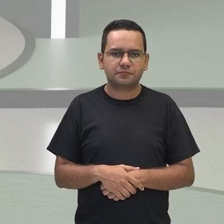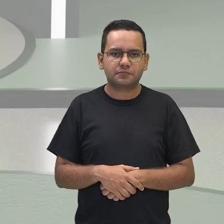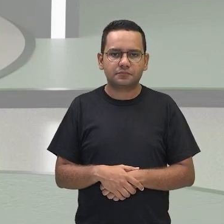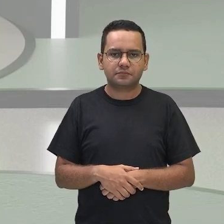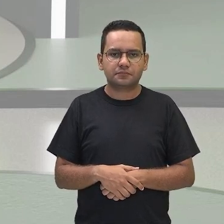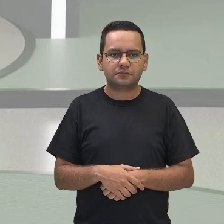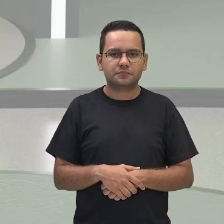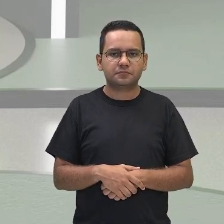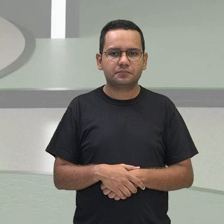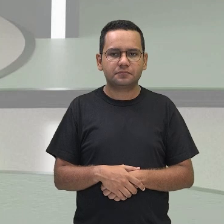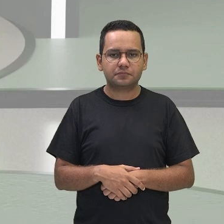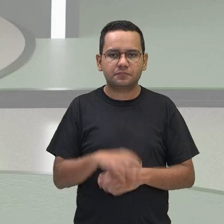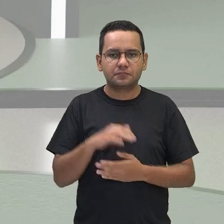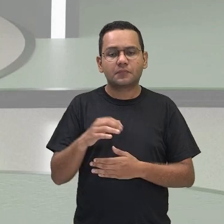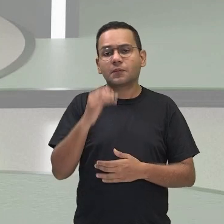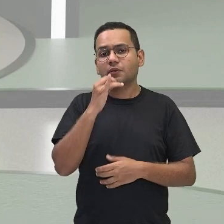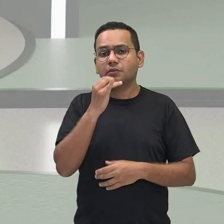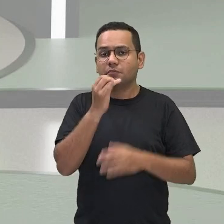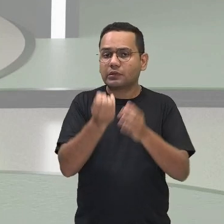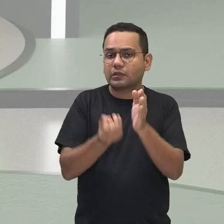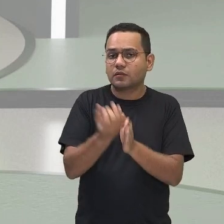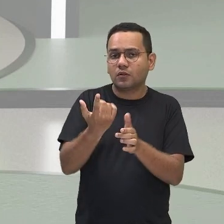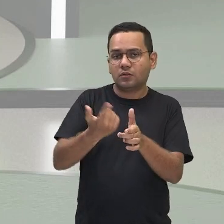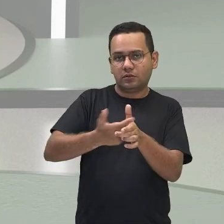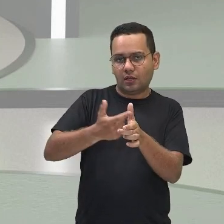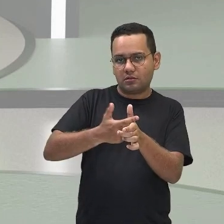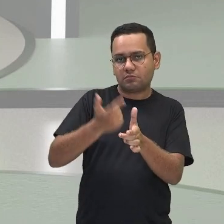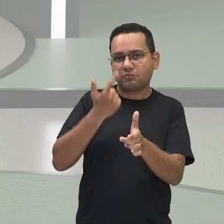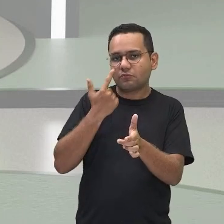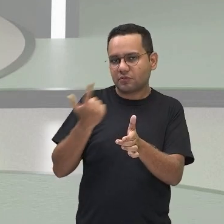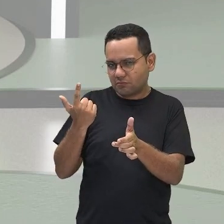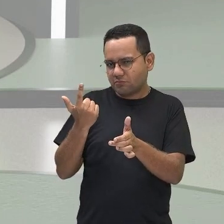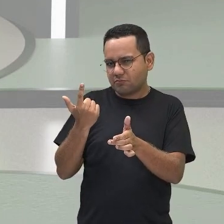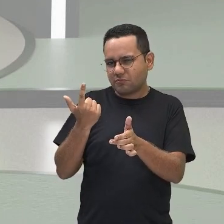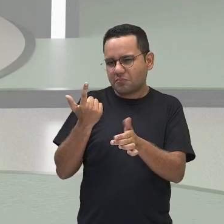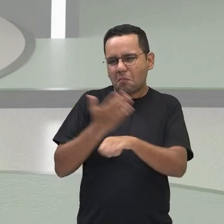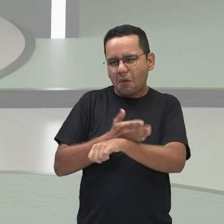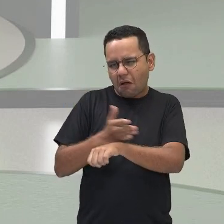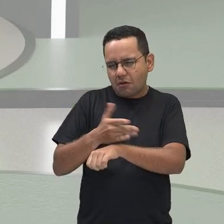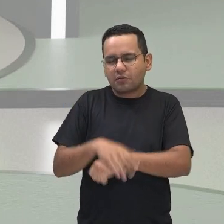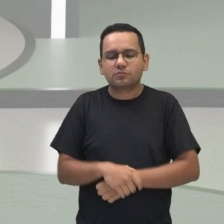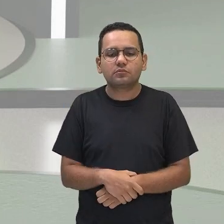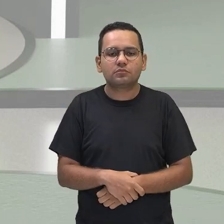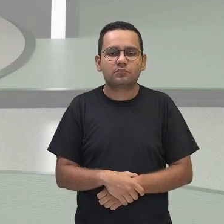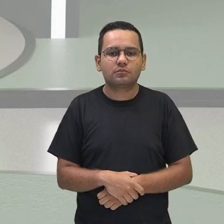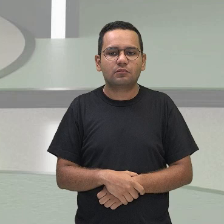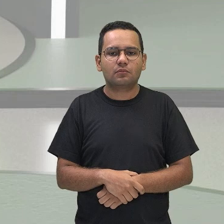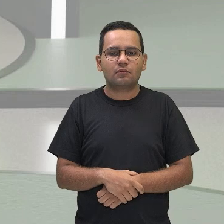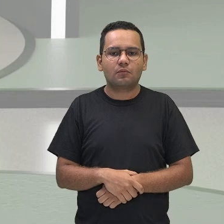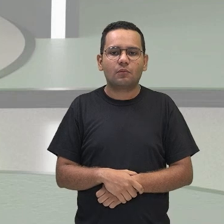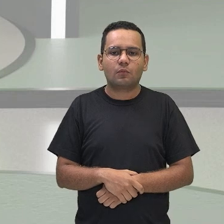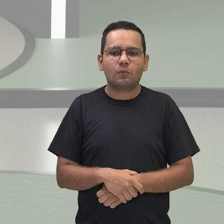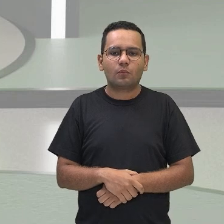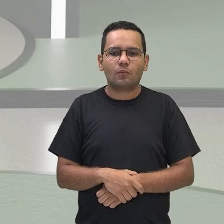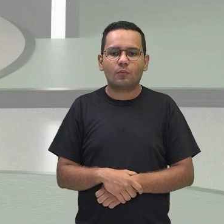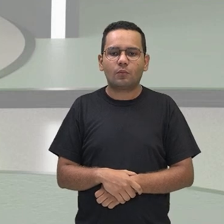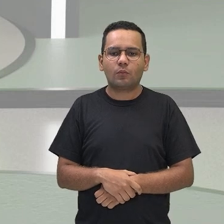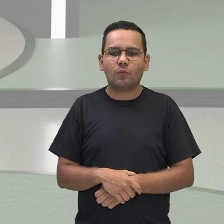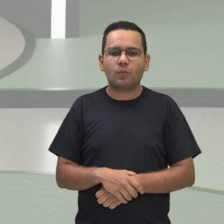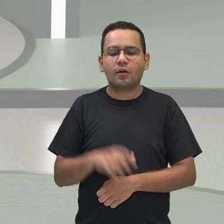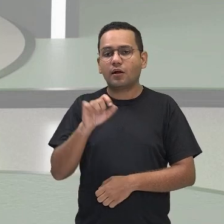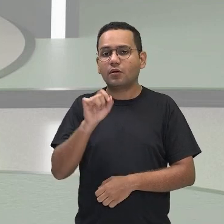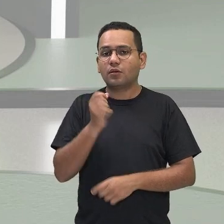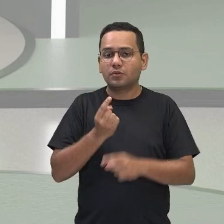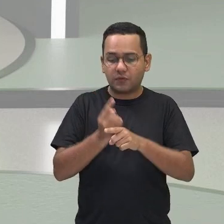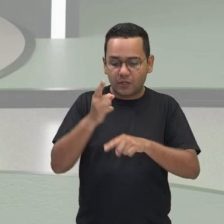produzir um tênis que é elaborado com um material identificado na